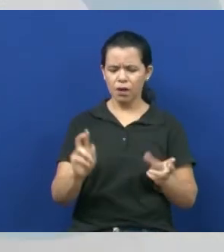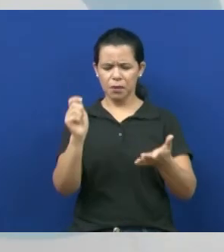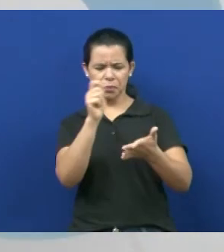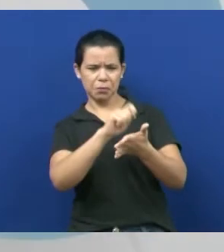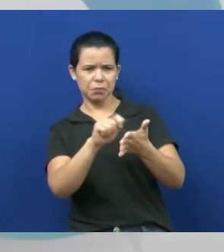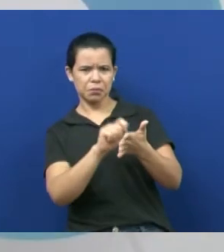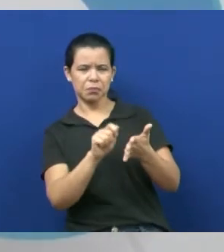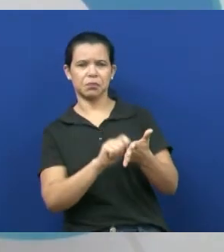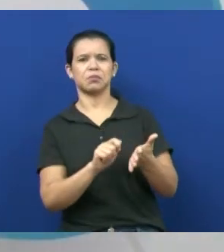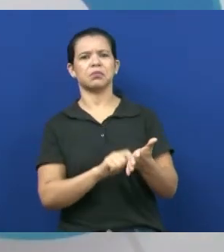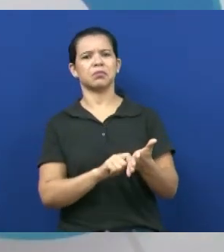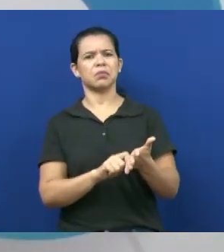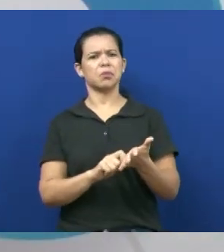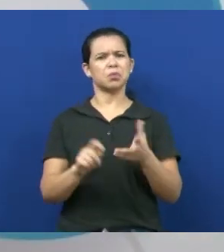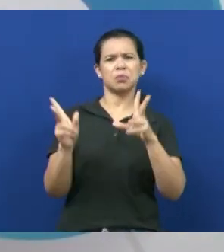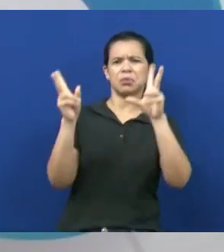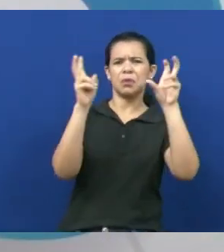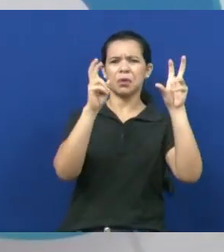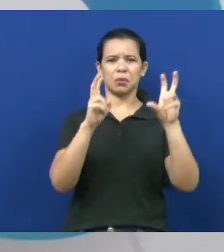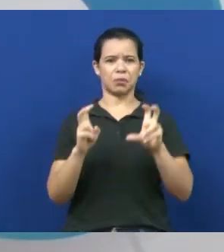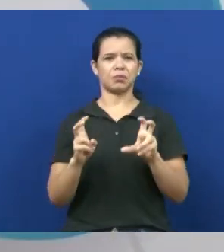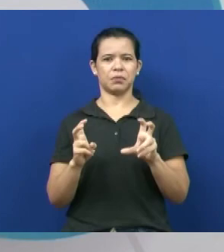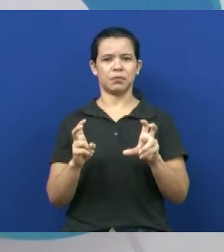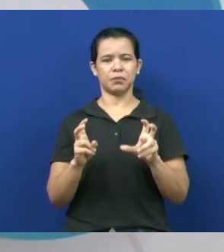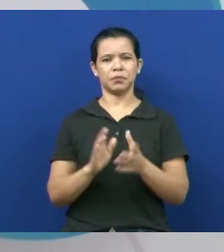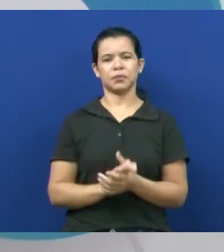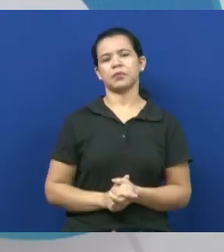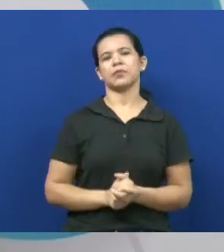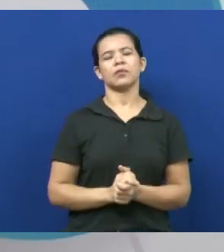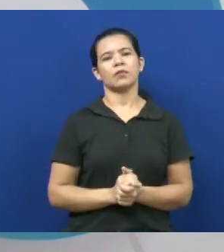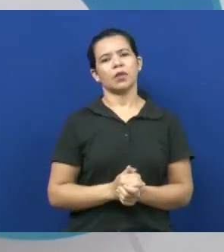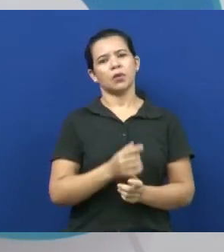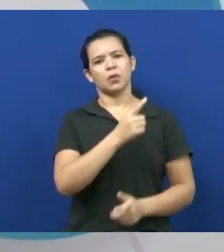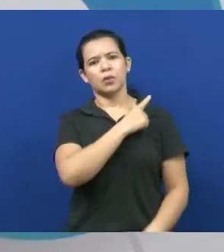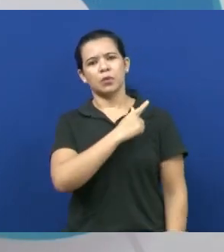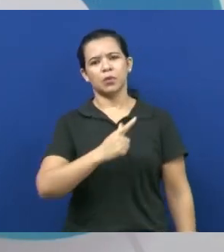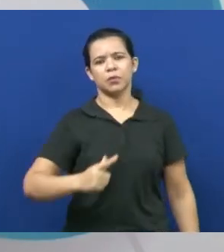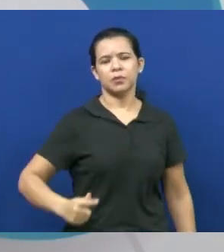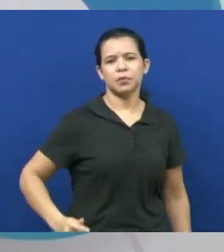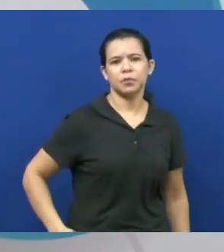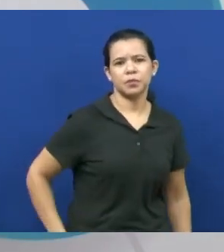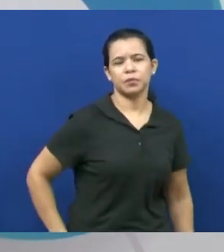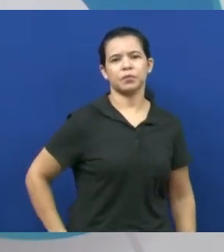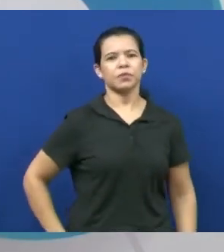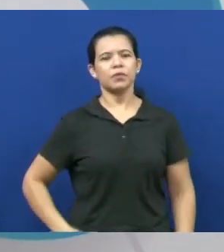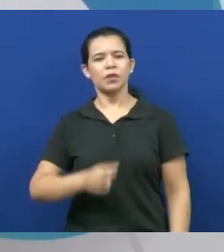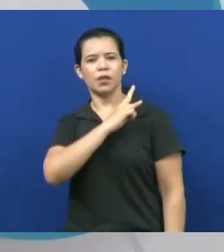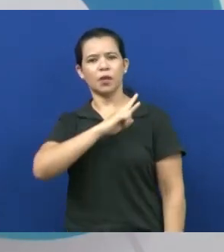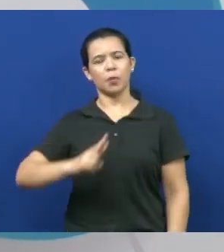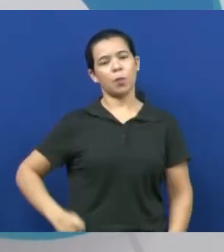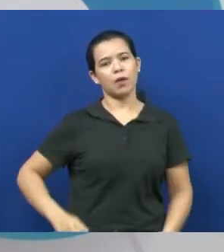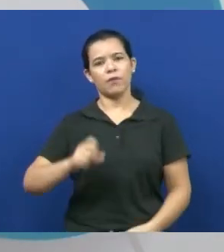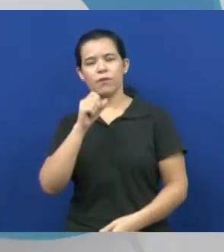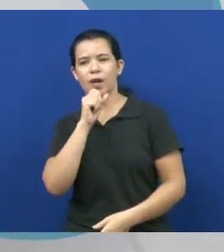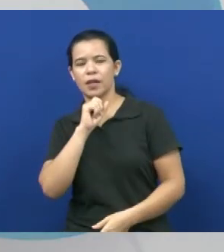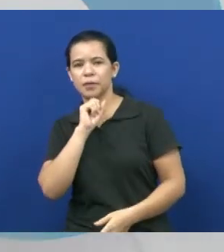tratar? Era o governo da República Velha ou a chamada Primeira República, que foi